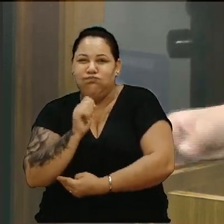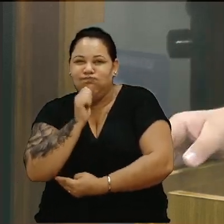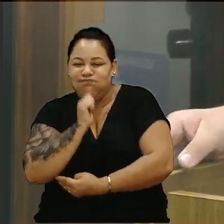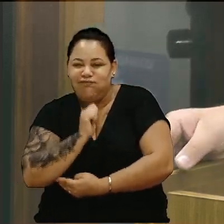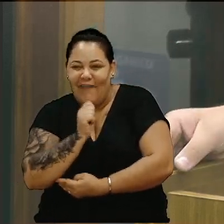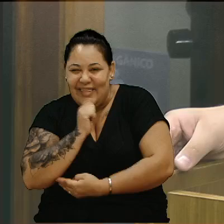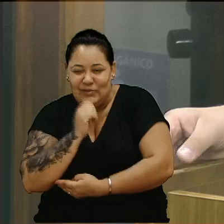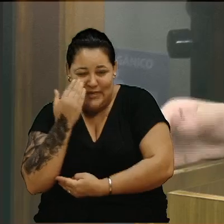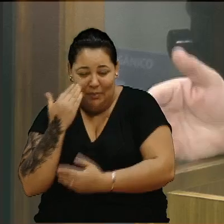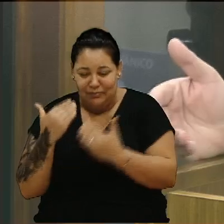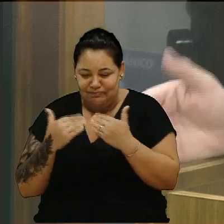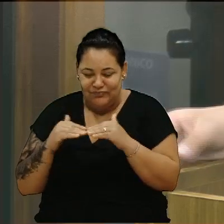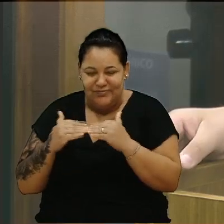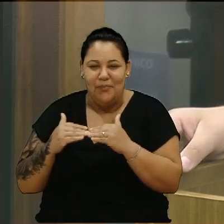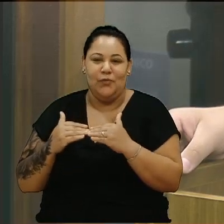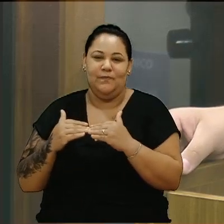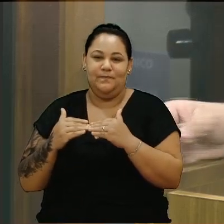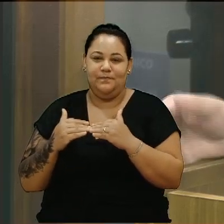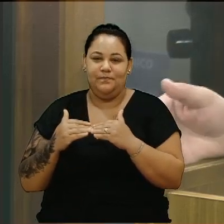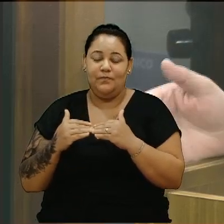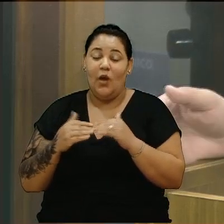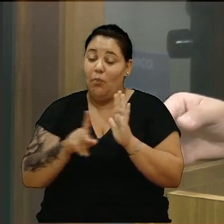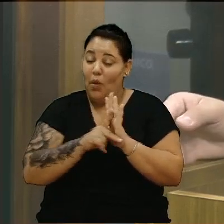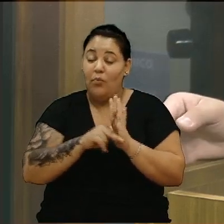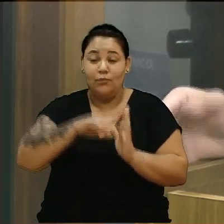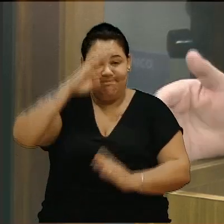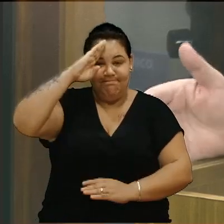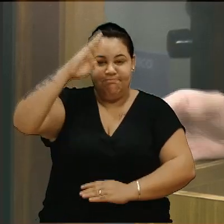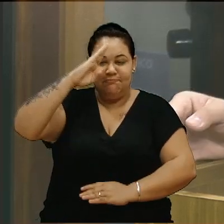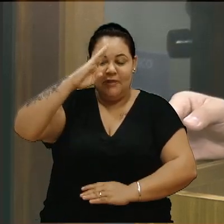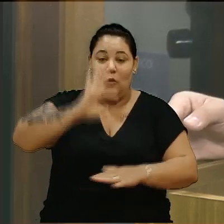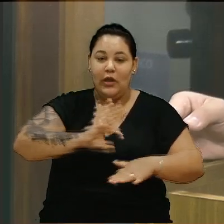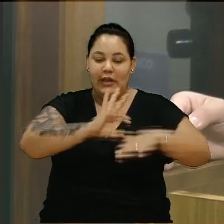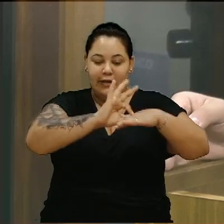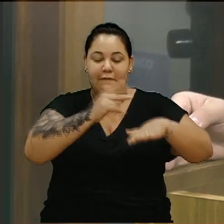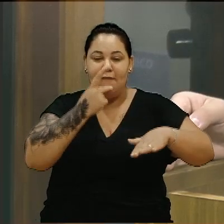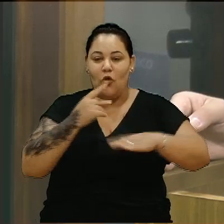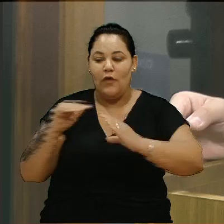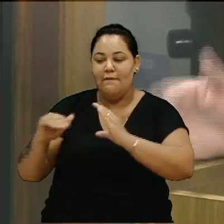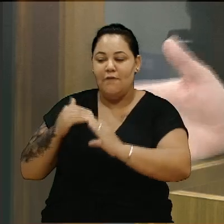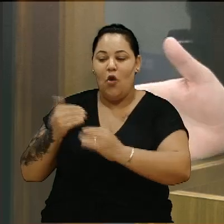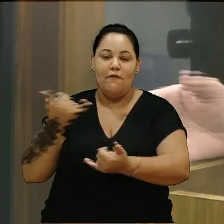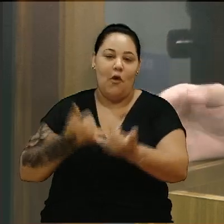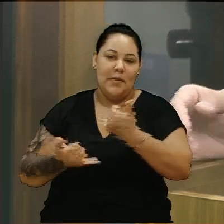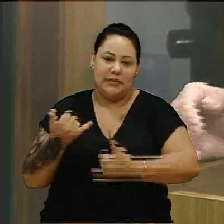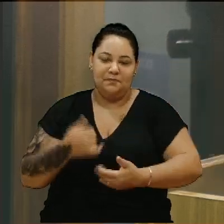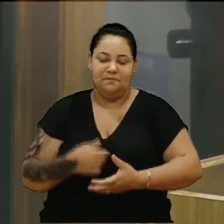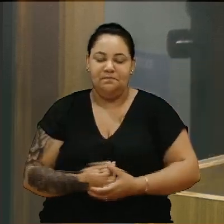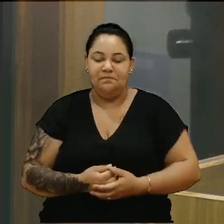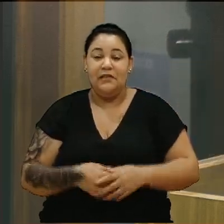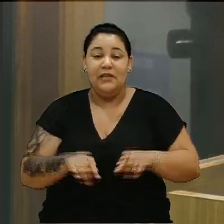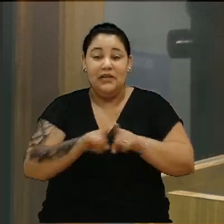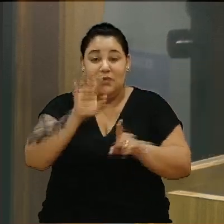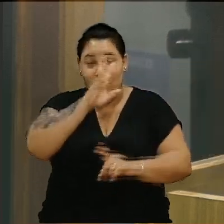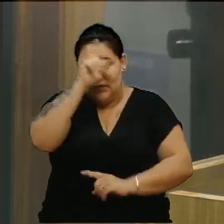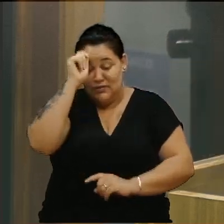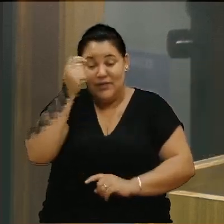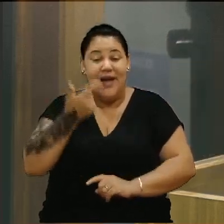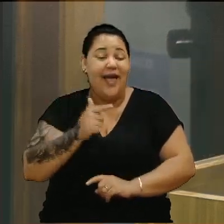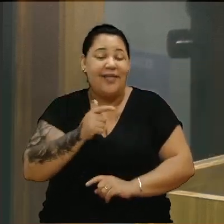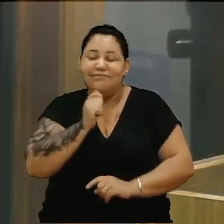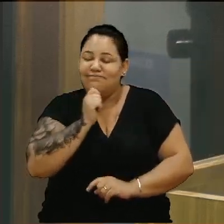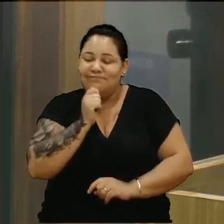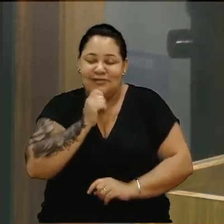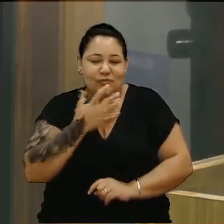Coronel Batista, que nos demandou isso, nos solicitou e encaminhou essas informações. Além disso, o município também não possui caminhões do